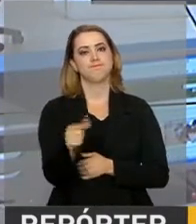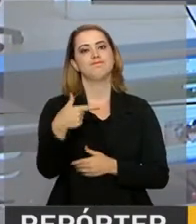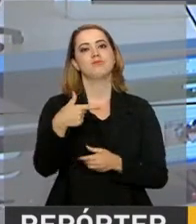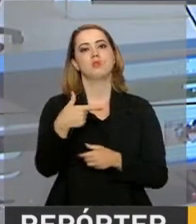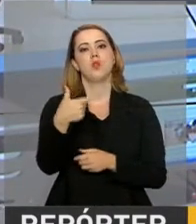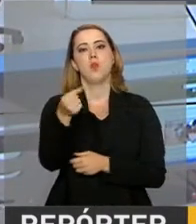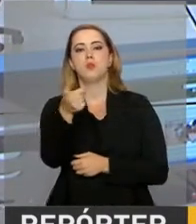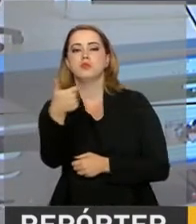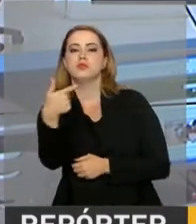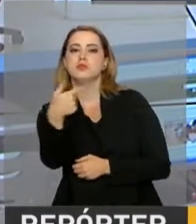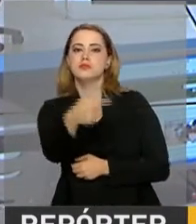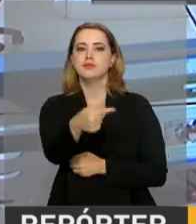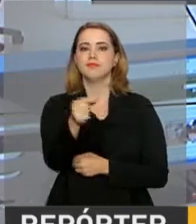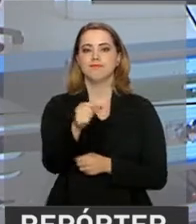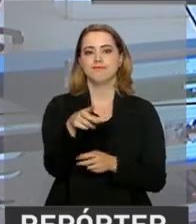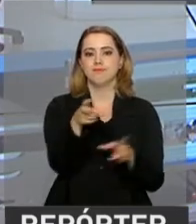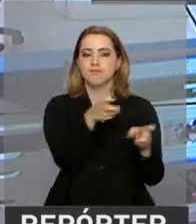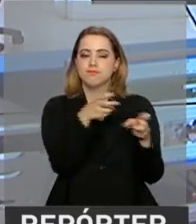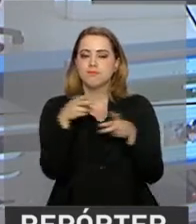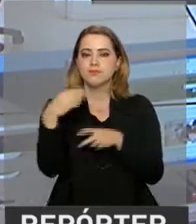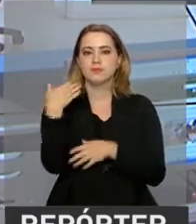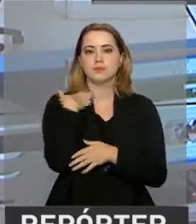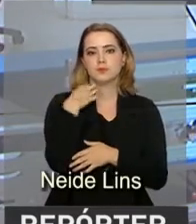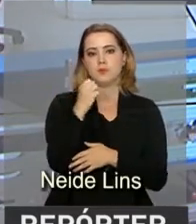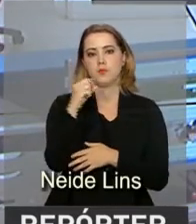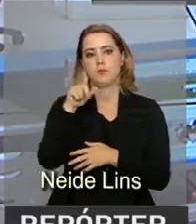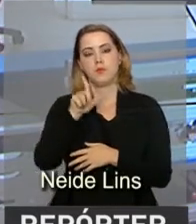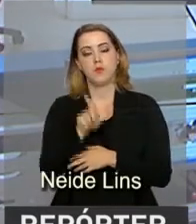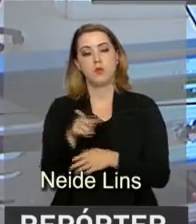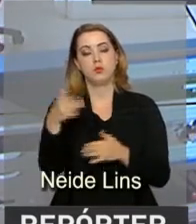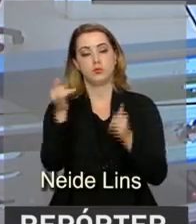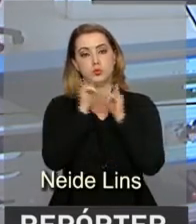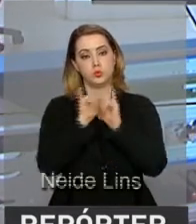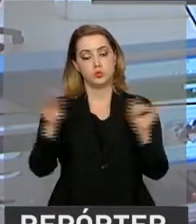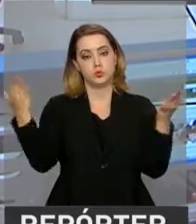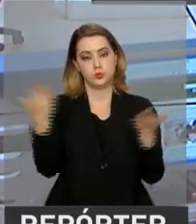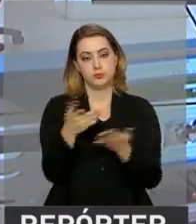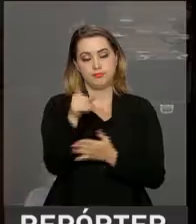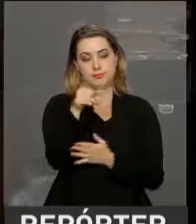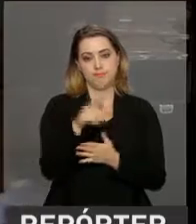em 2017. A previsão é do Banco Central e foi divulgada nesta terça-feira.